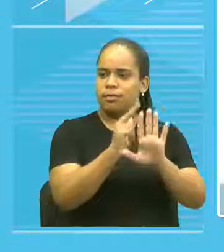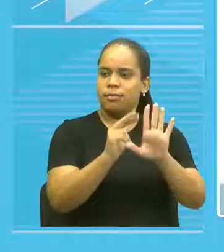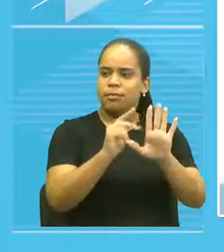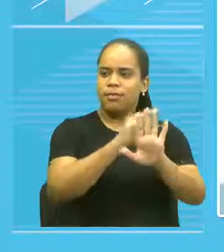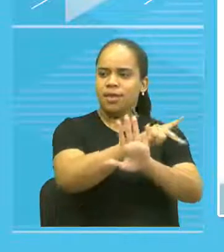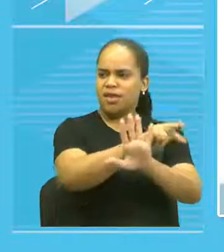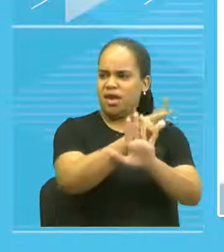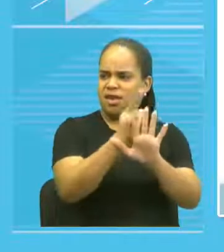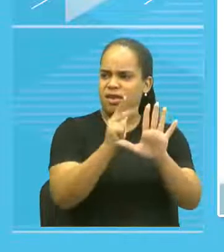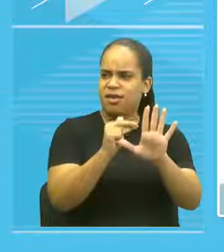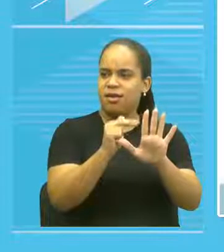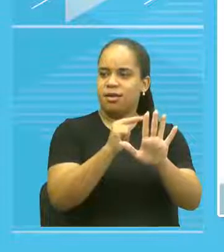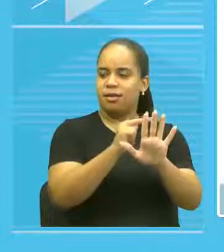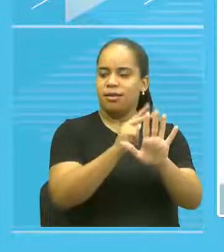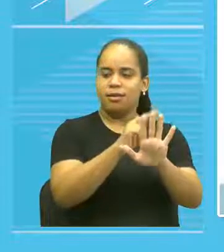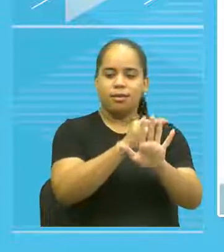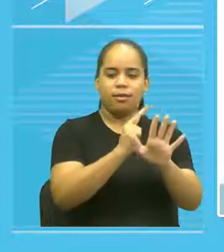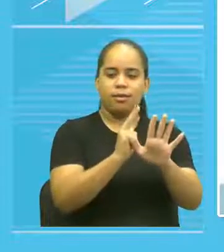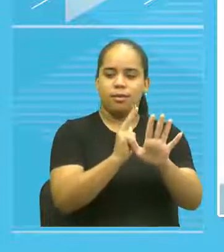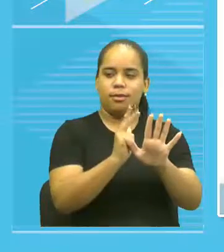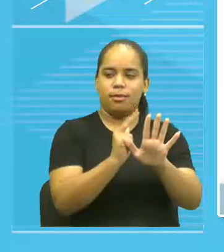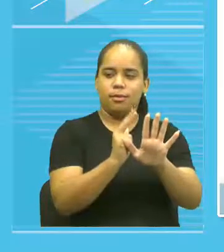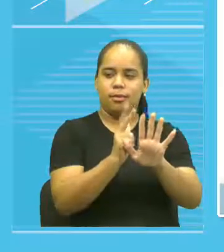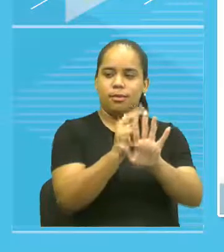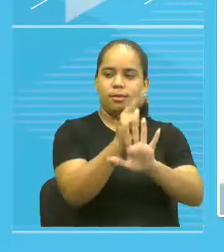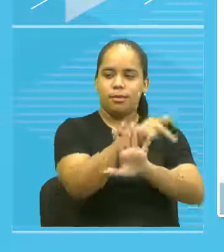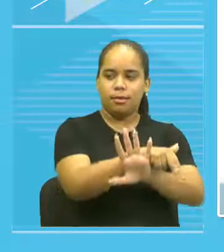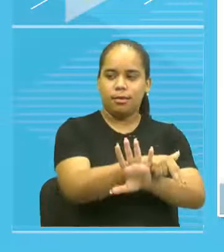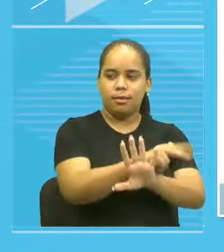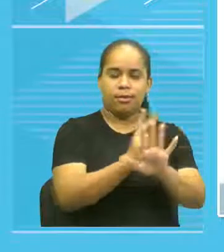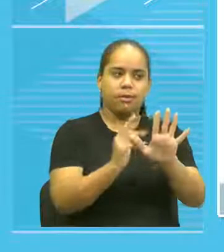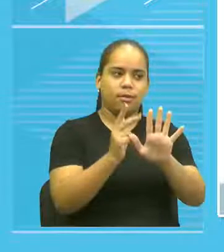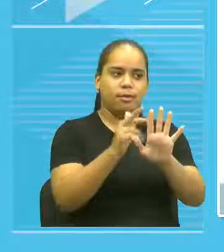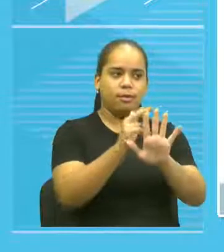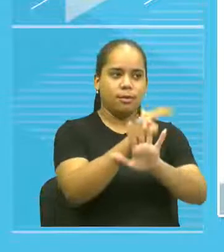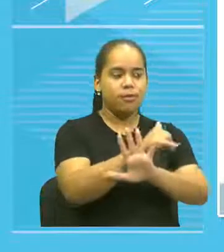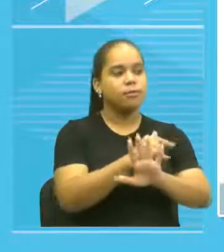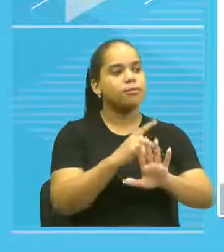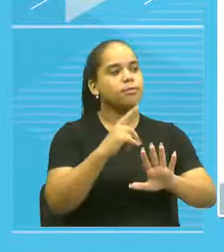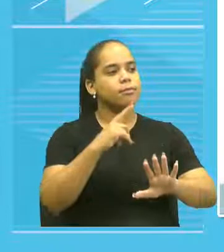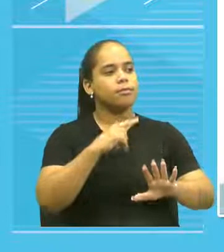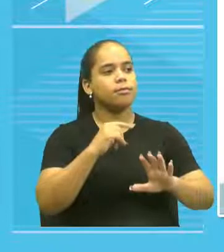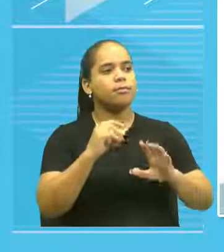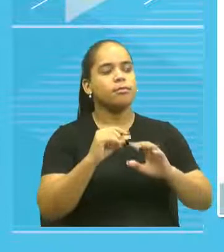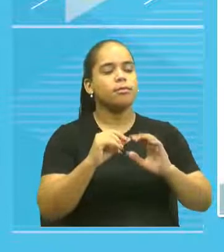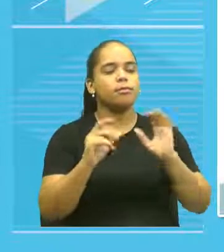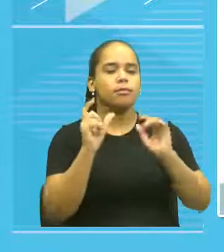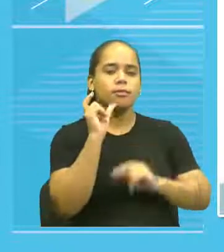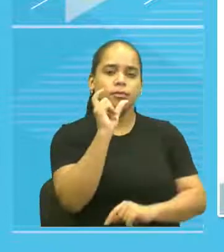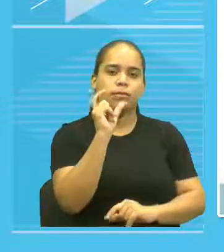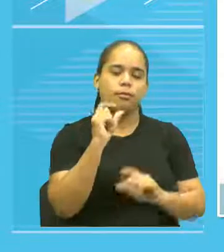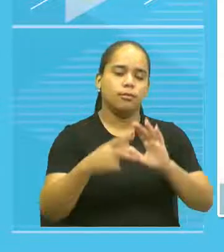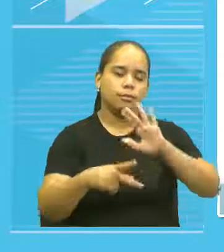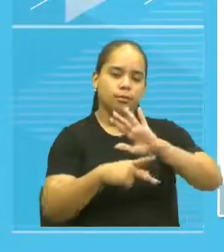semântica O onomatopaicos vem da palavra onomatopeia